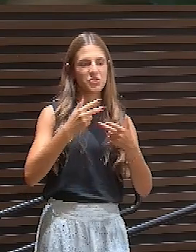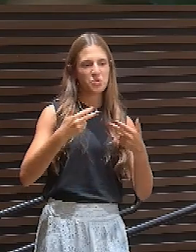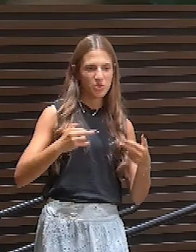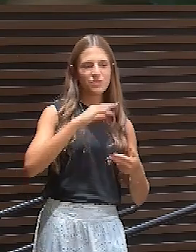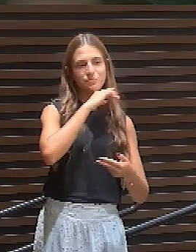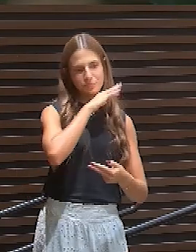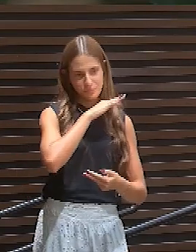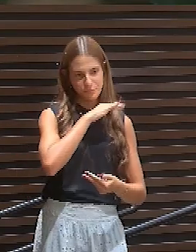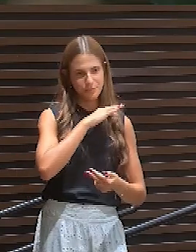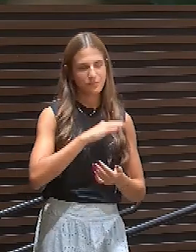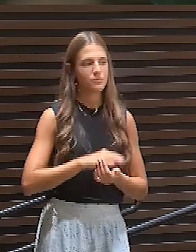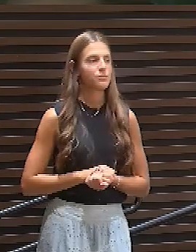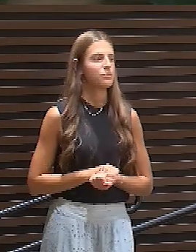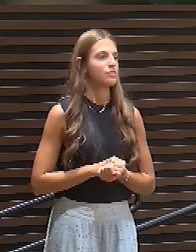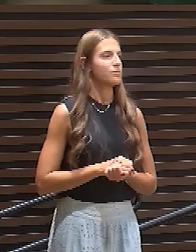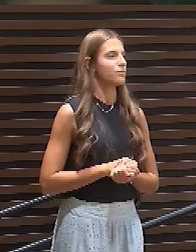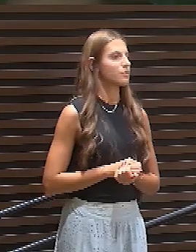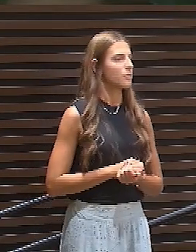Noé